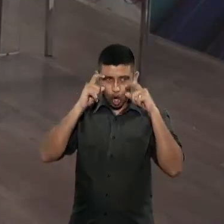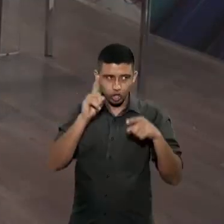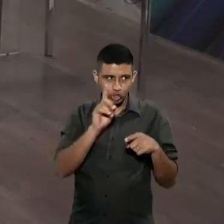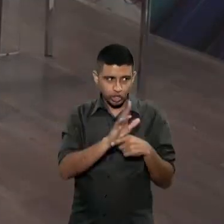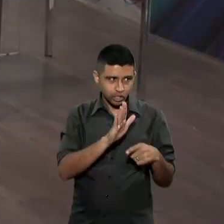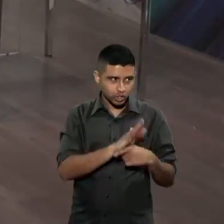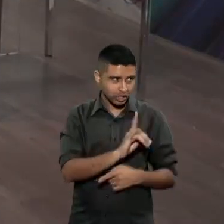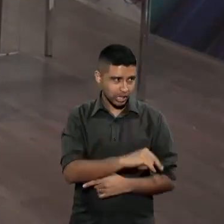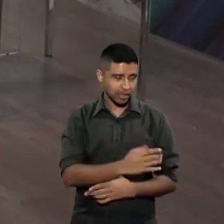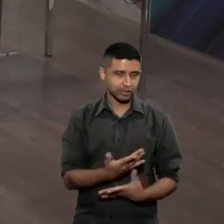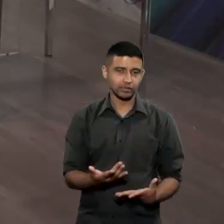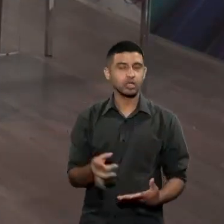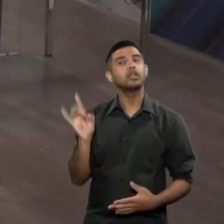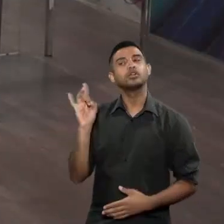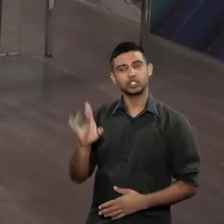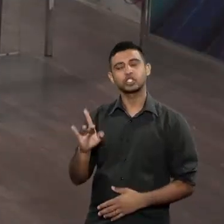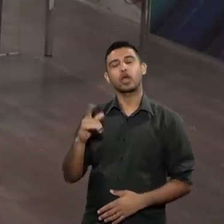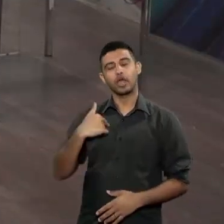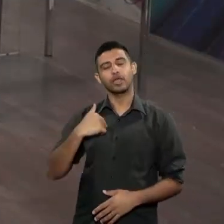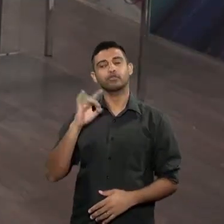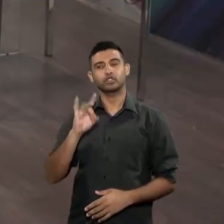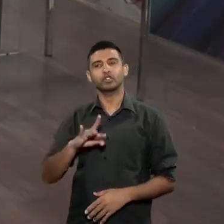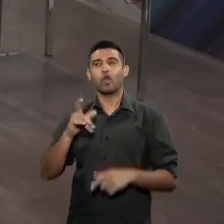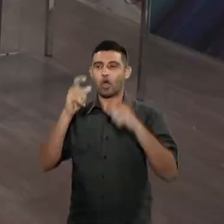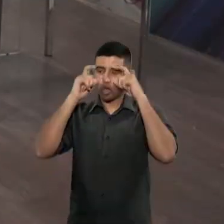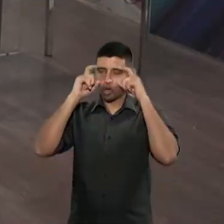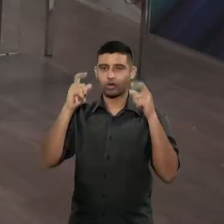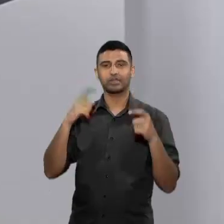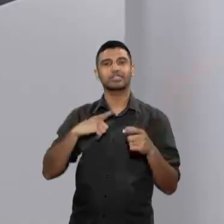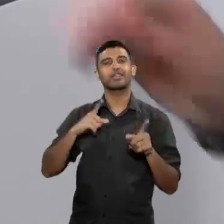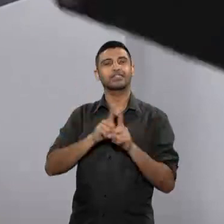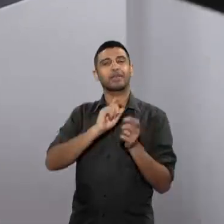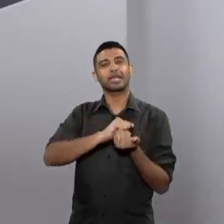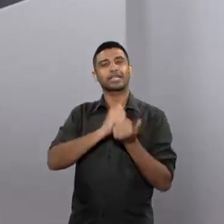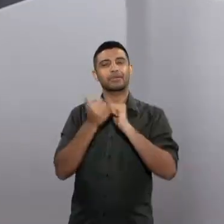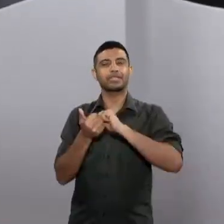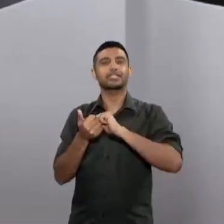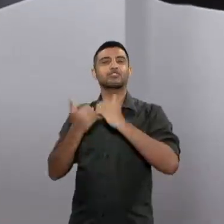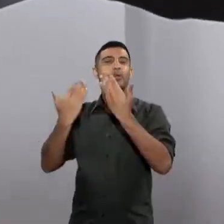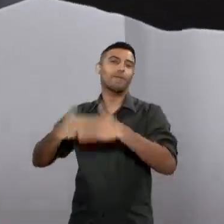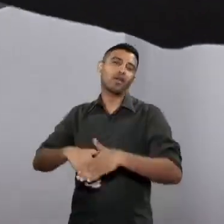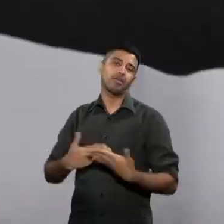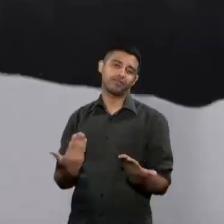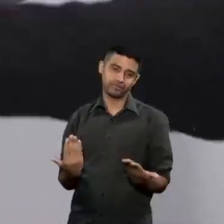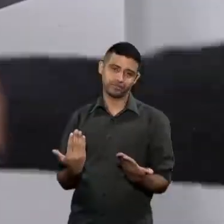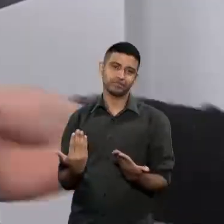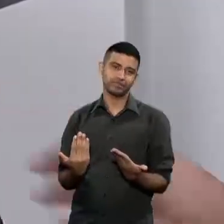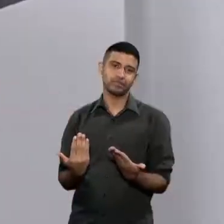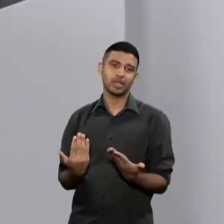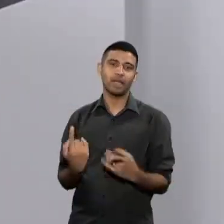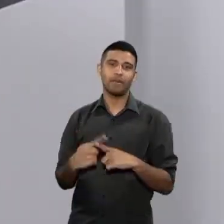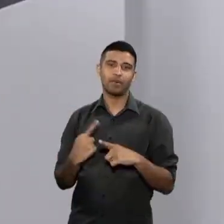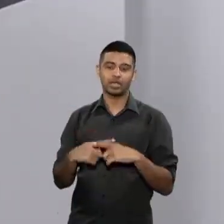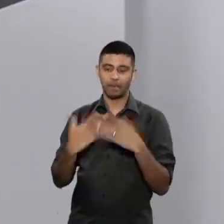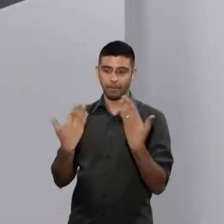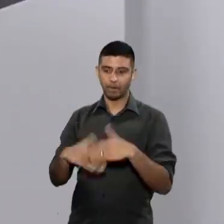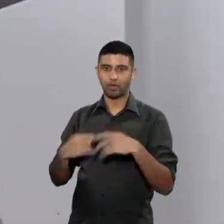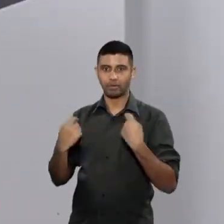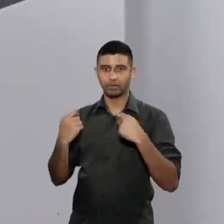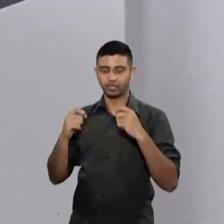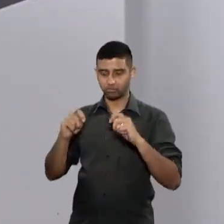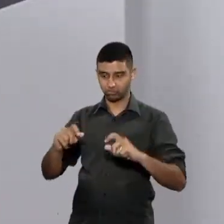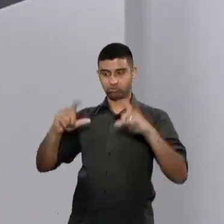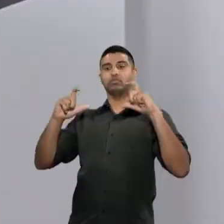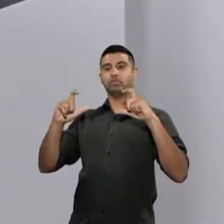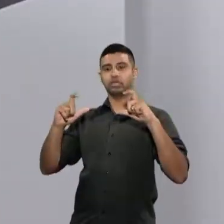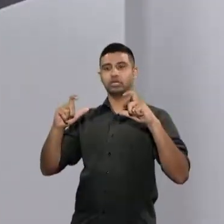auxilia, no teu caso? No meu caso, só o óculos. E também tem adaptação de prova, porque a letra tem que ser maior, né, também